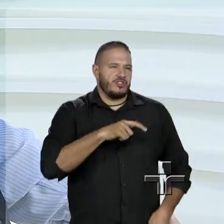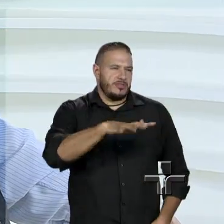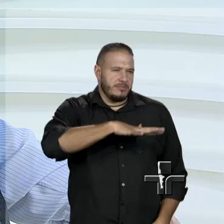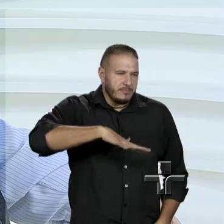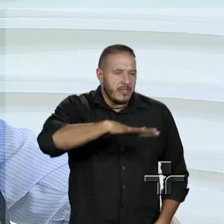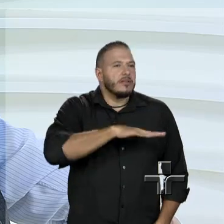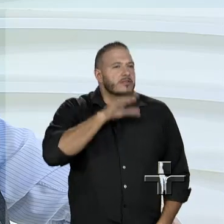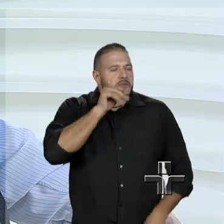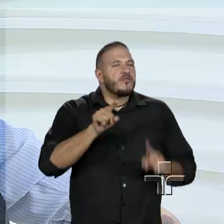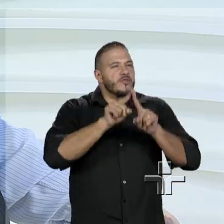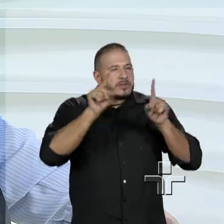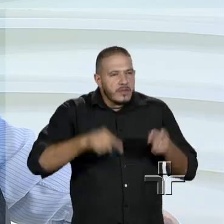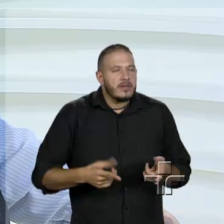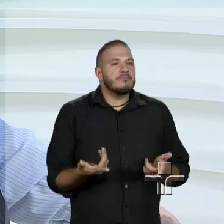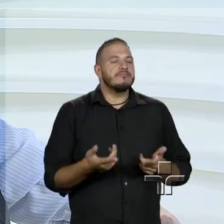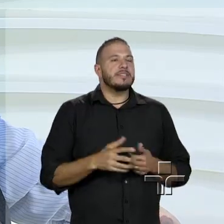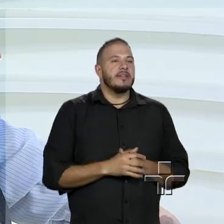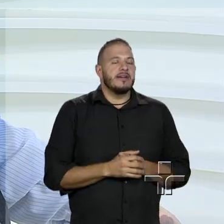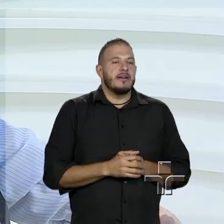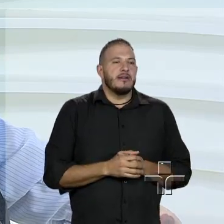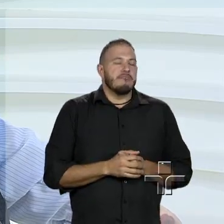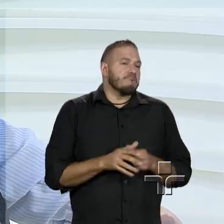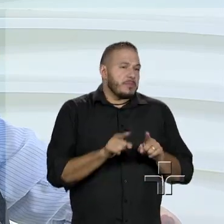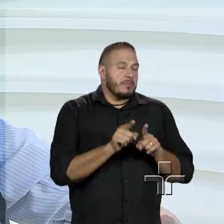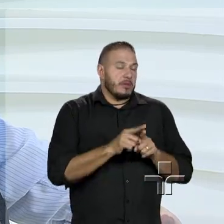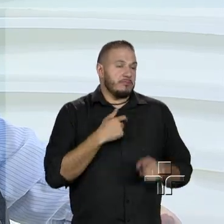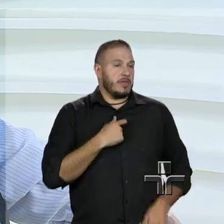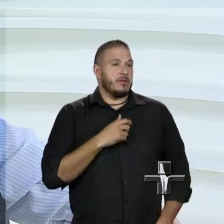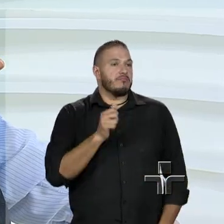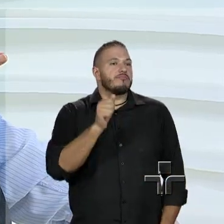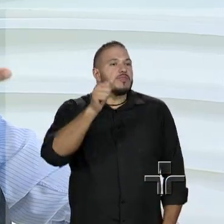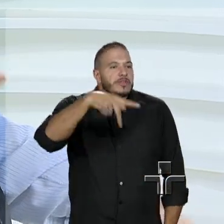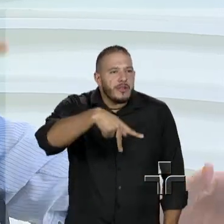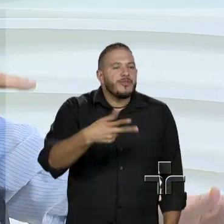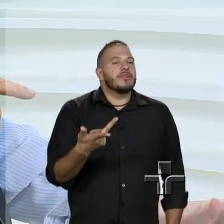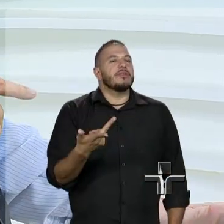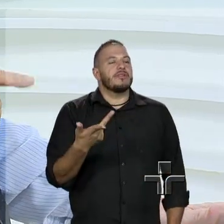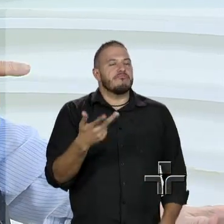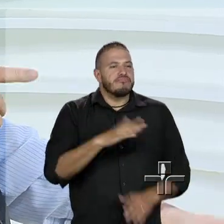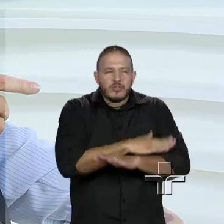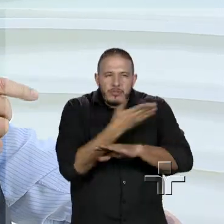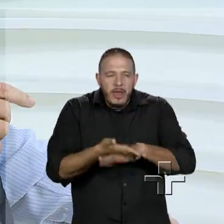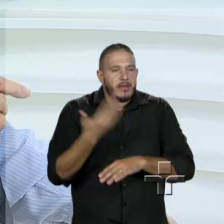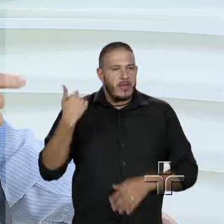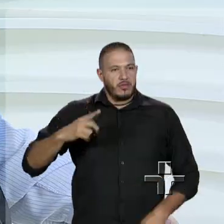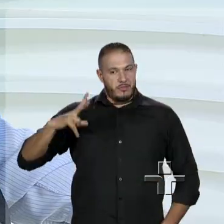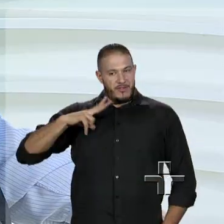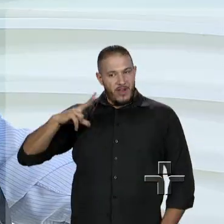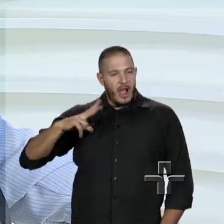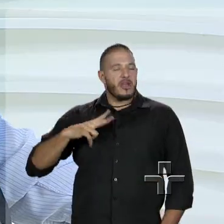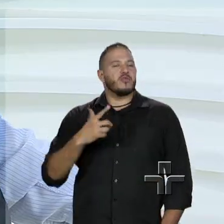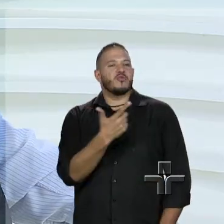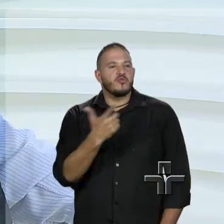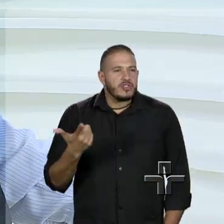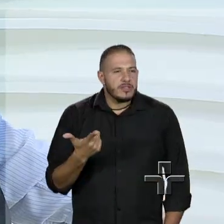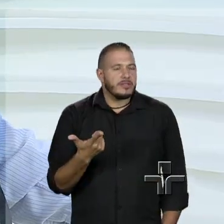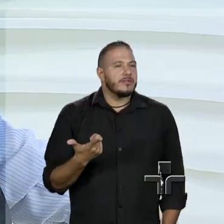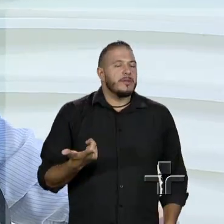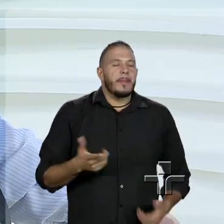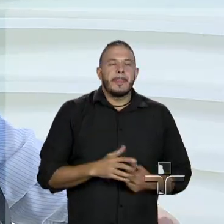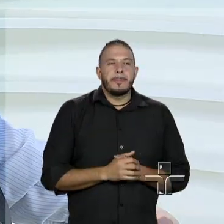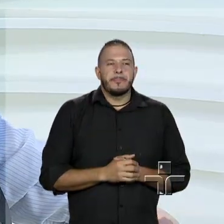a inamovibilidade, a aposentadoria integral, que o setor privado não tinha. De forma que,